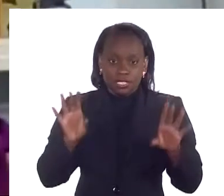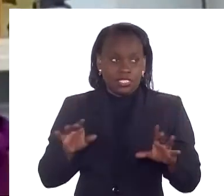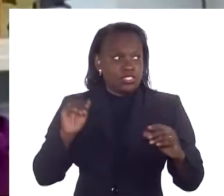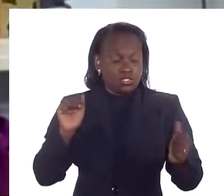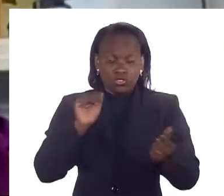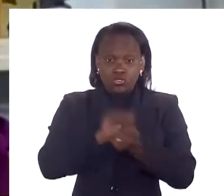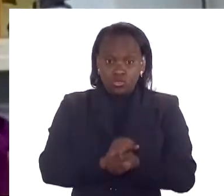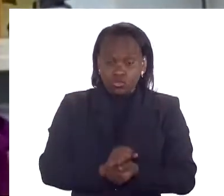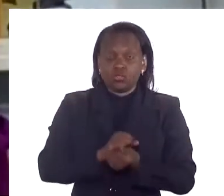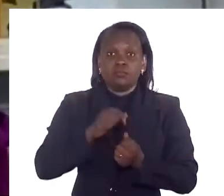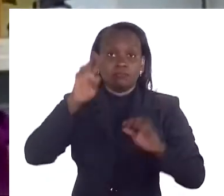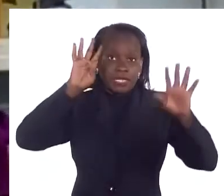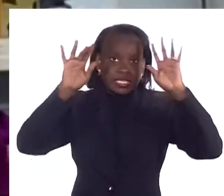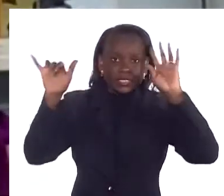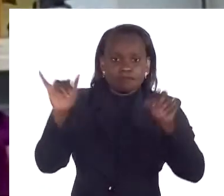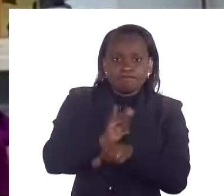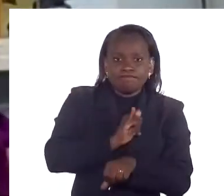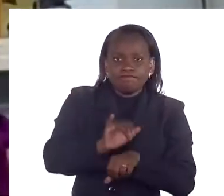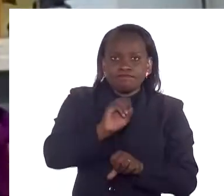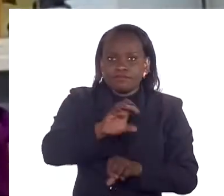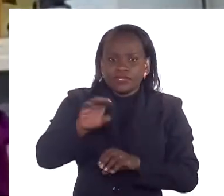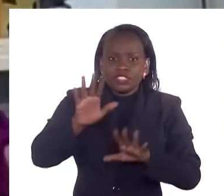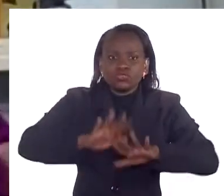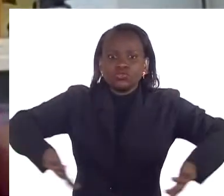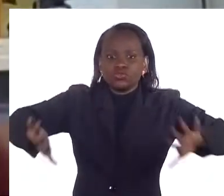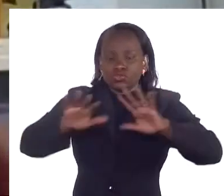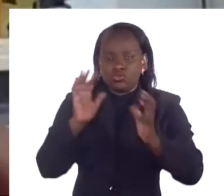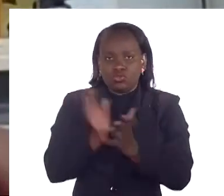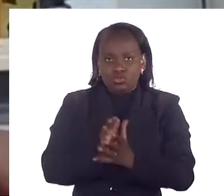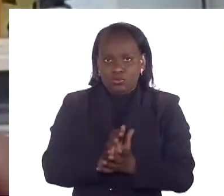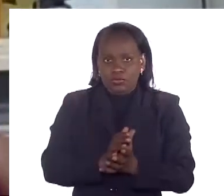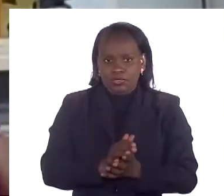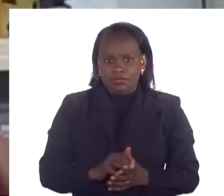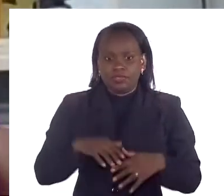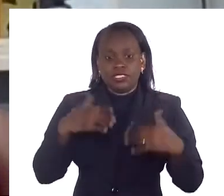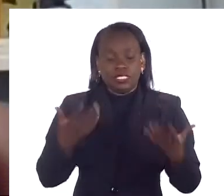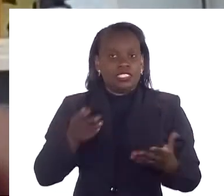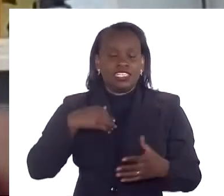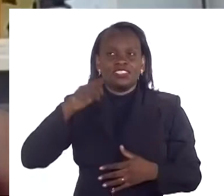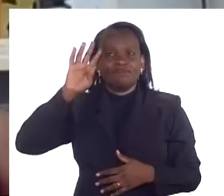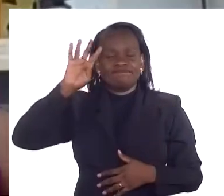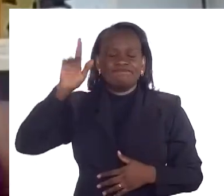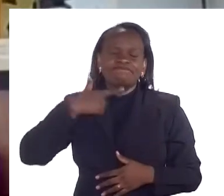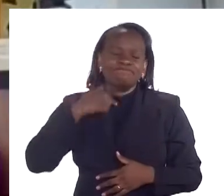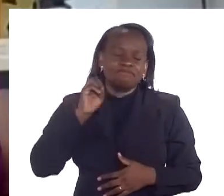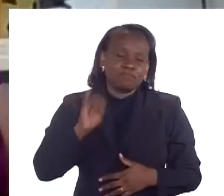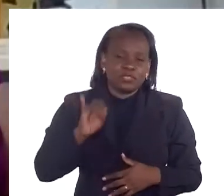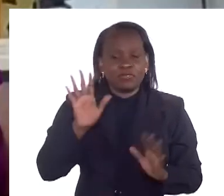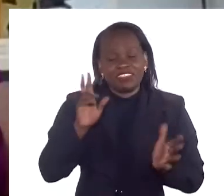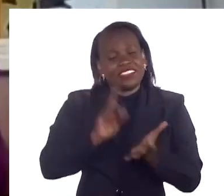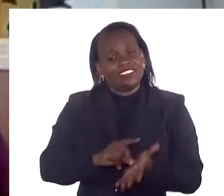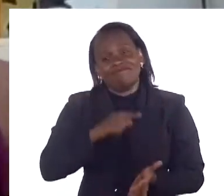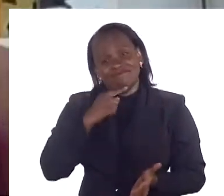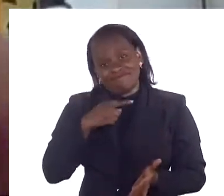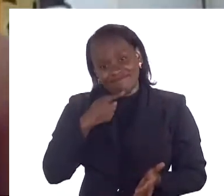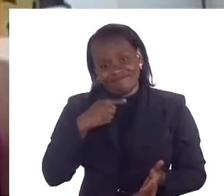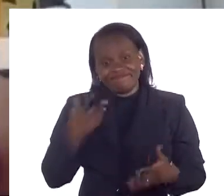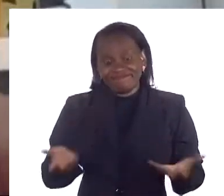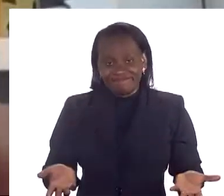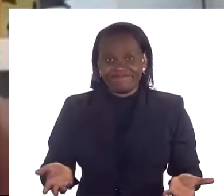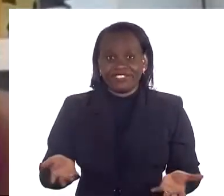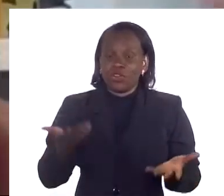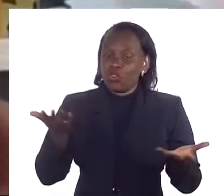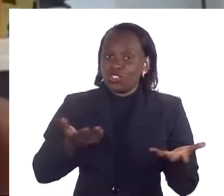especialista, e que juntos eles pensem nas estratégias de ensino para a turma como um todo, né? Isso é o sonho, mas não é a realidade que a gente consegue. Nós